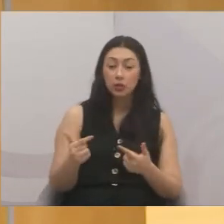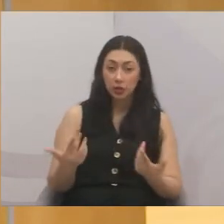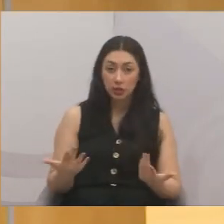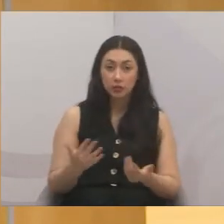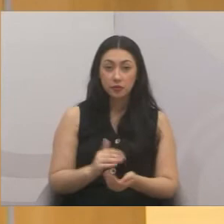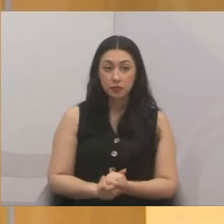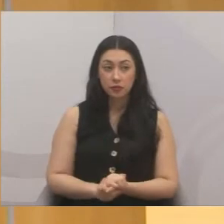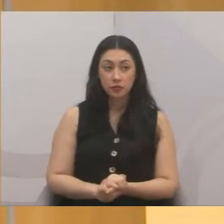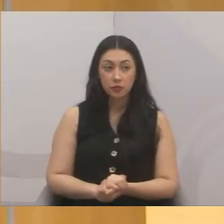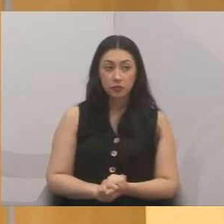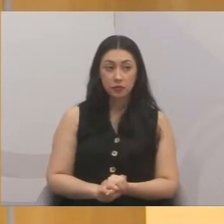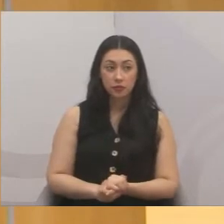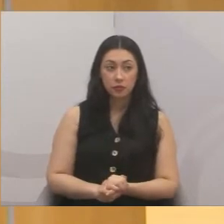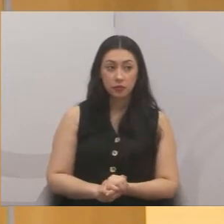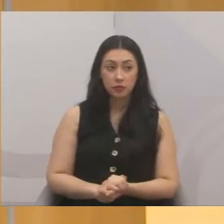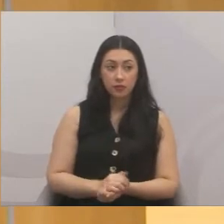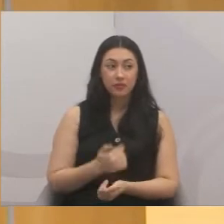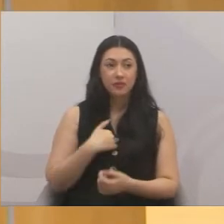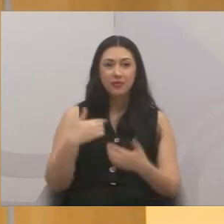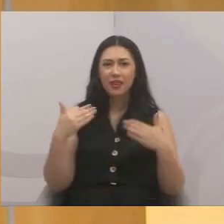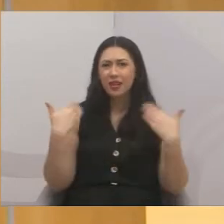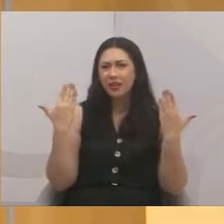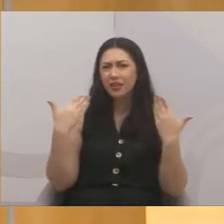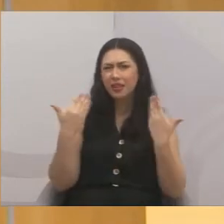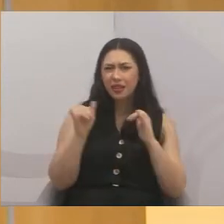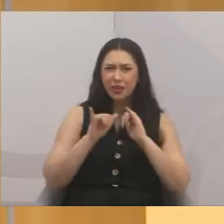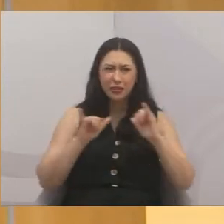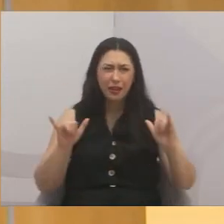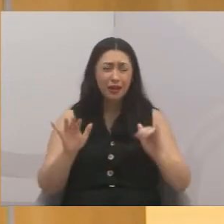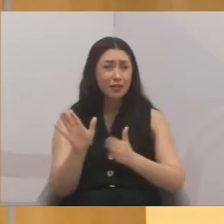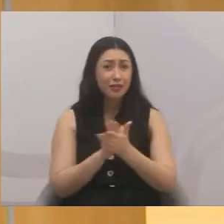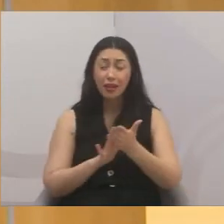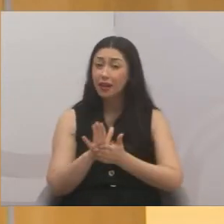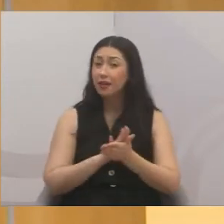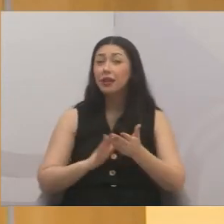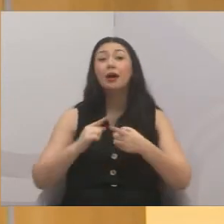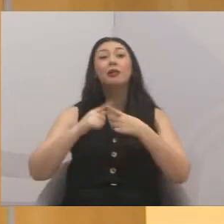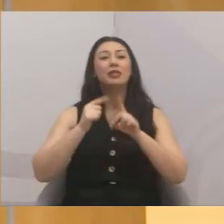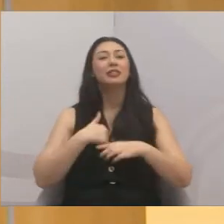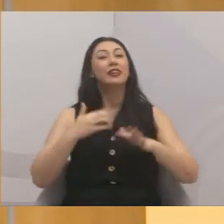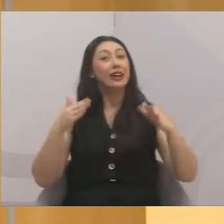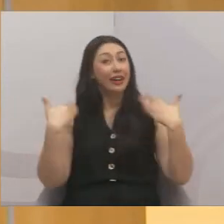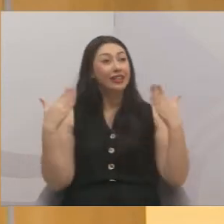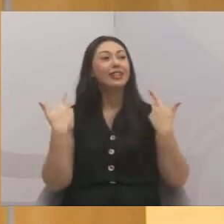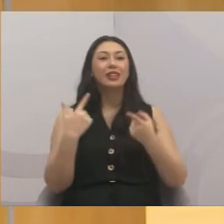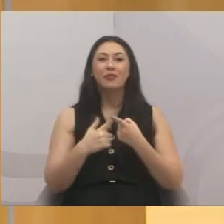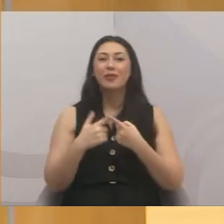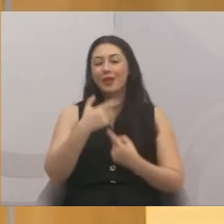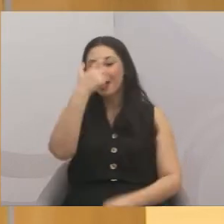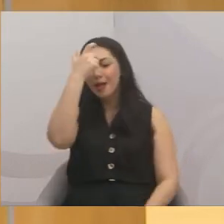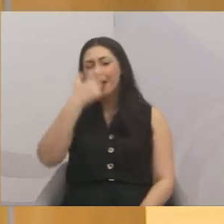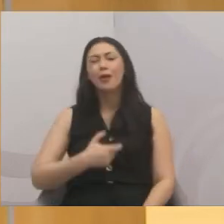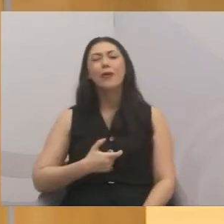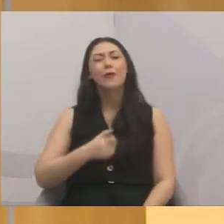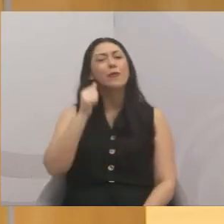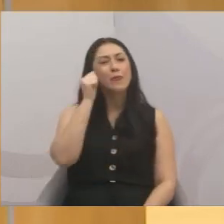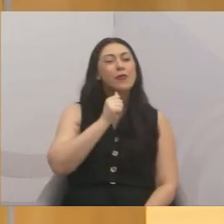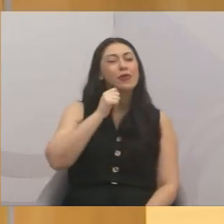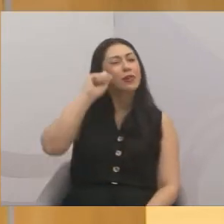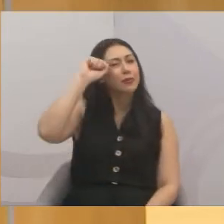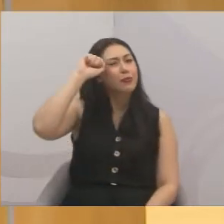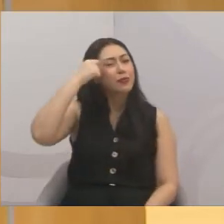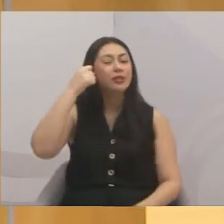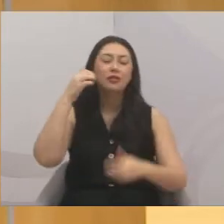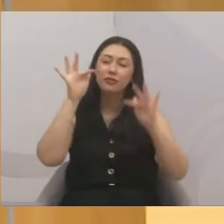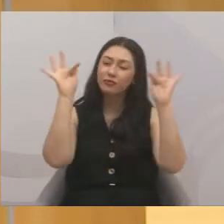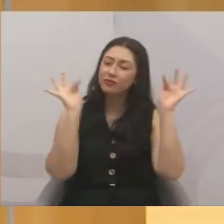tenho alegria em dizer esses dados, mas eu tenho alegria em dizer que eu sou uma mulher preta muito feliz. Eu tenho alegria em dizer que